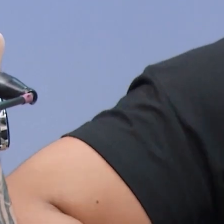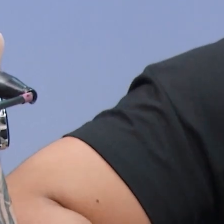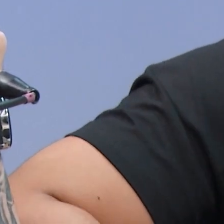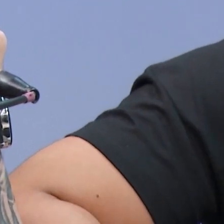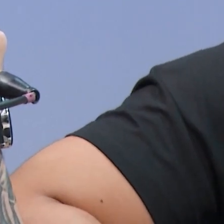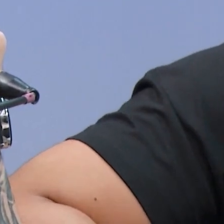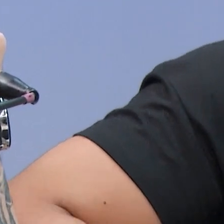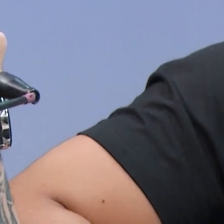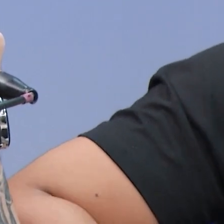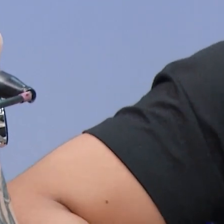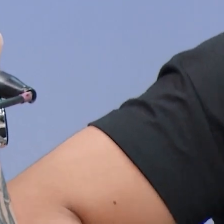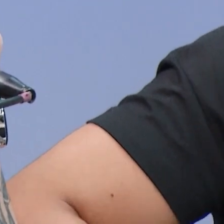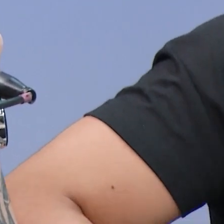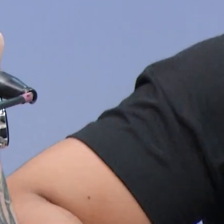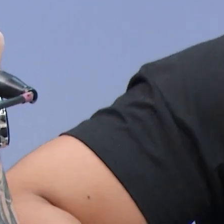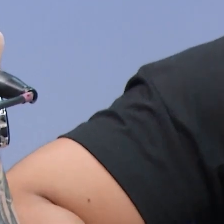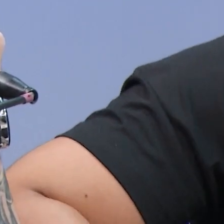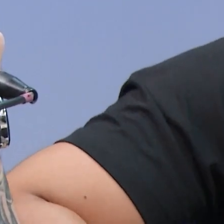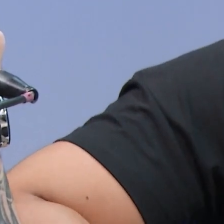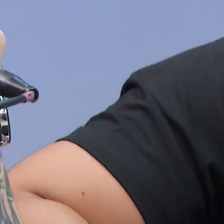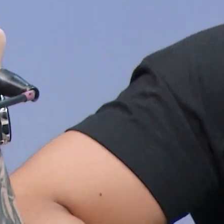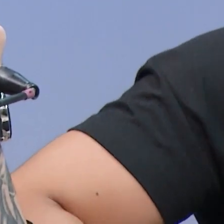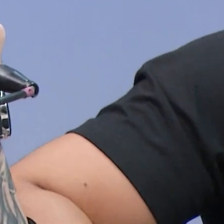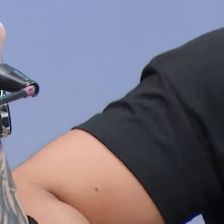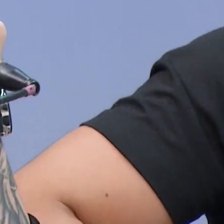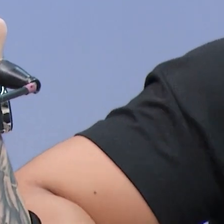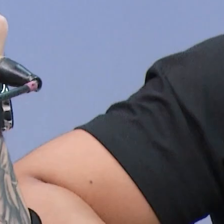de um futuro da gente.